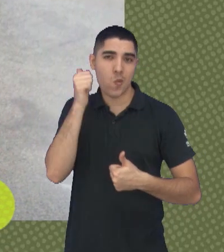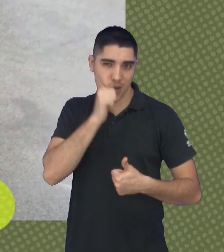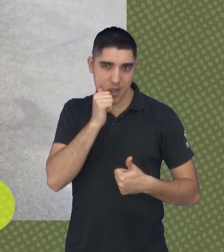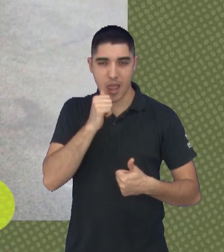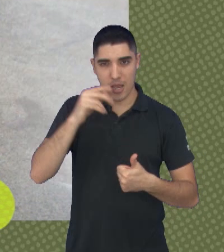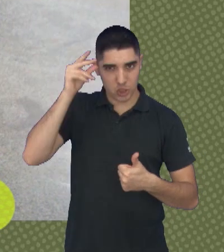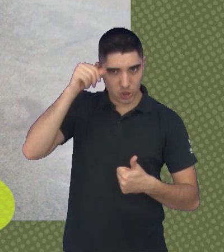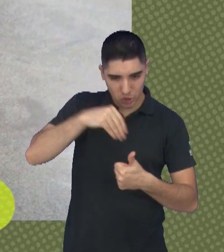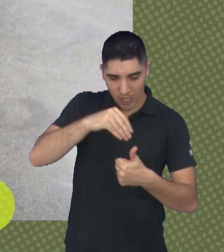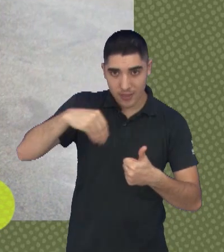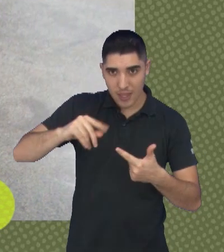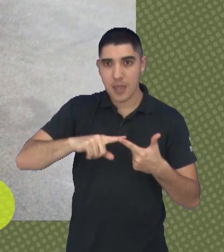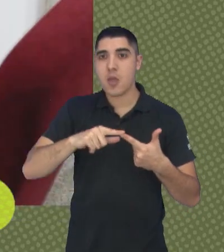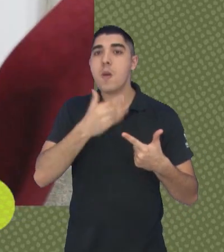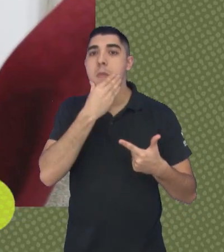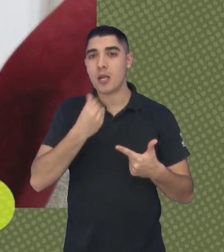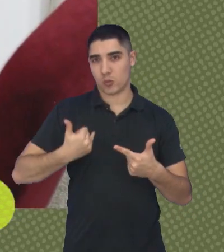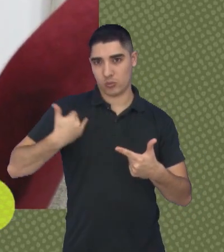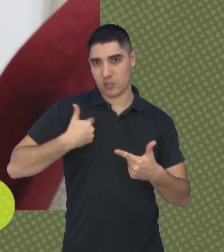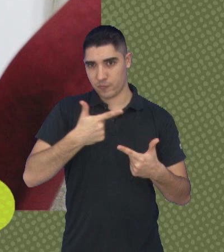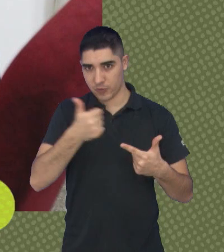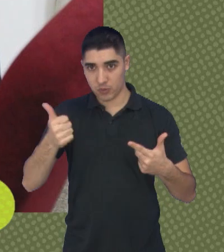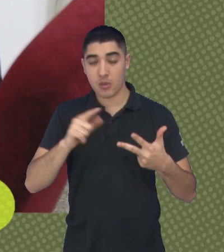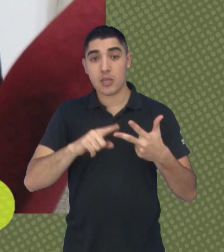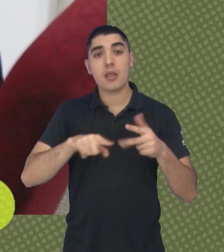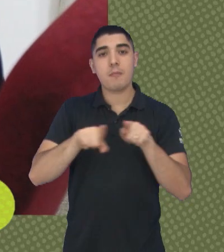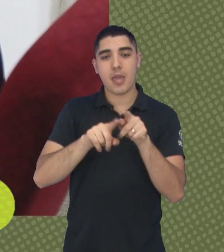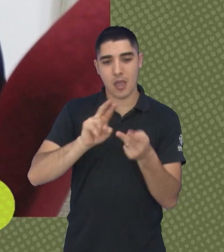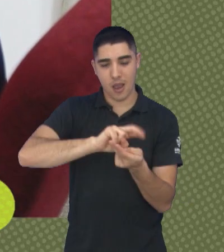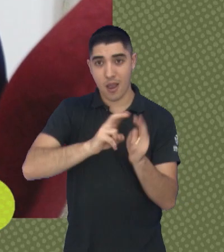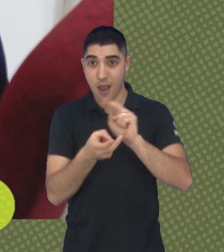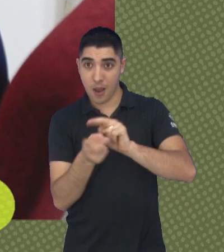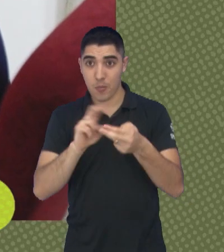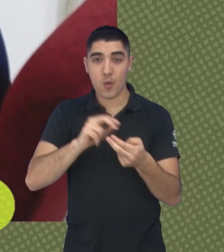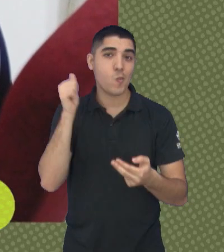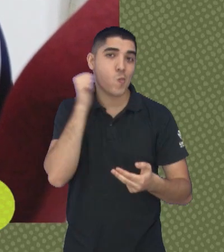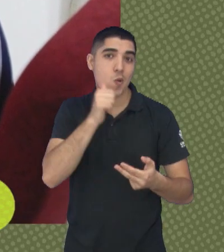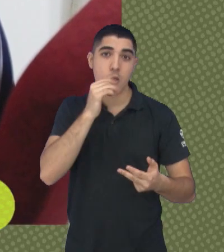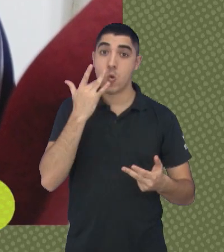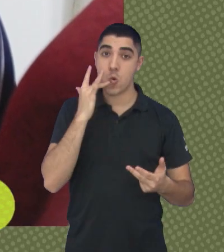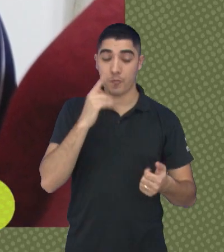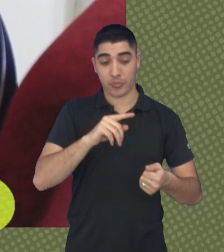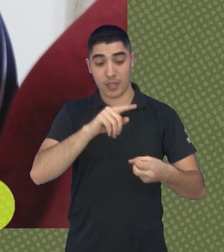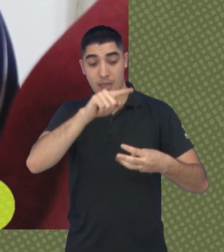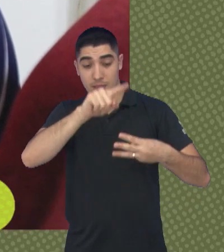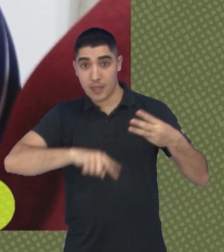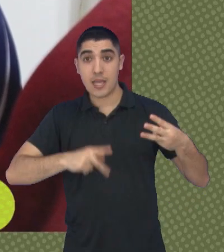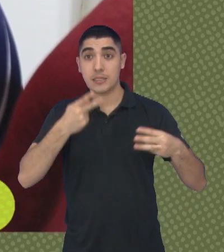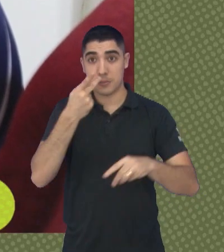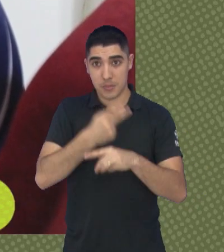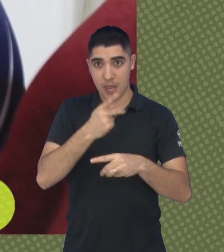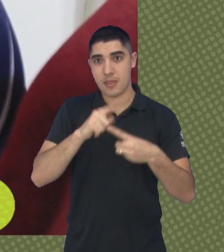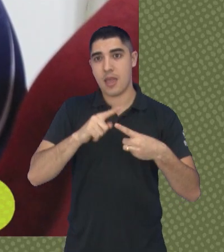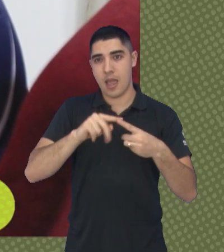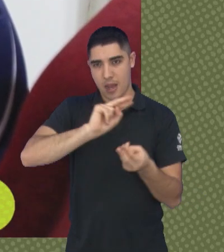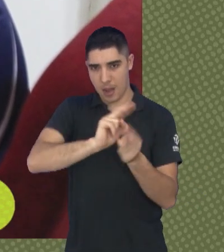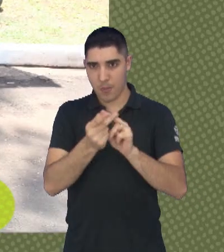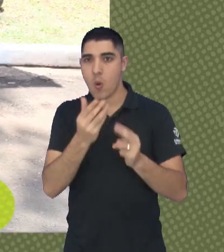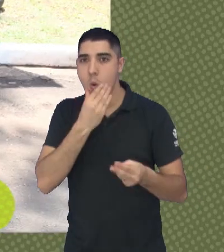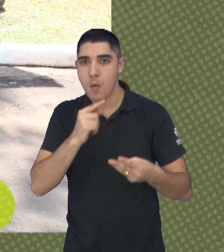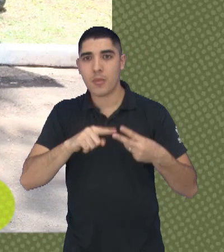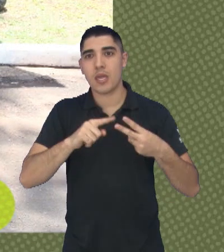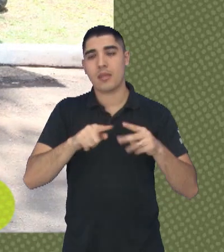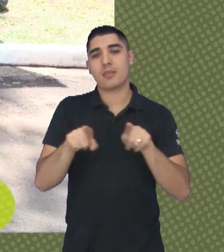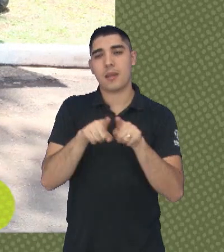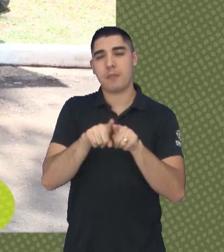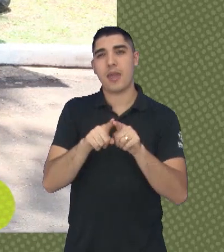xadrez masculino sub-21 e também na capoeira feminino. E 3 de prata, capoeira masculino, supino e judô